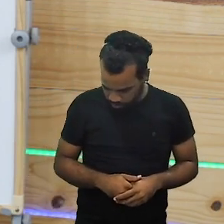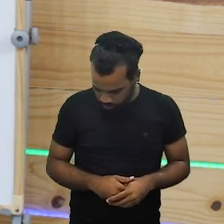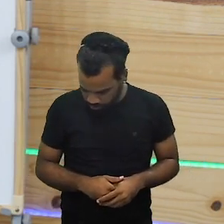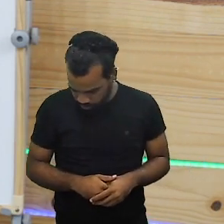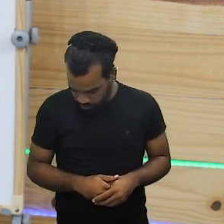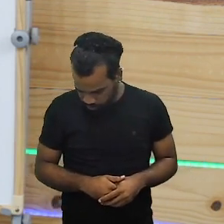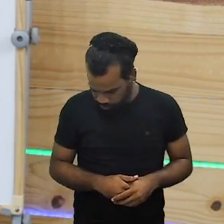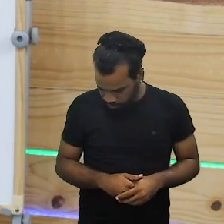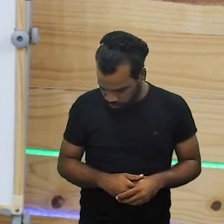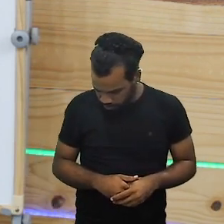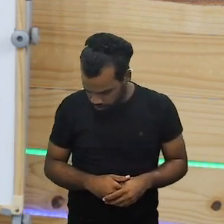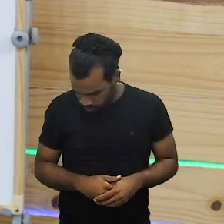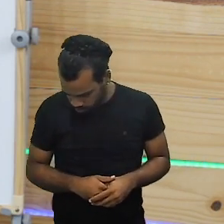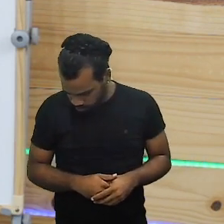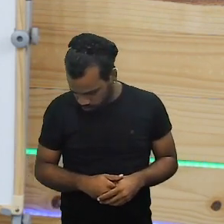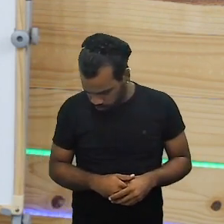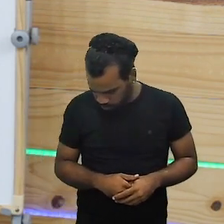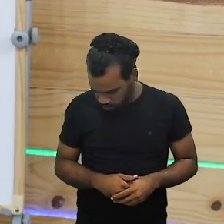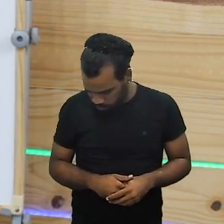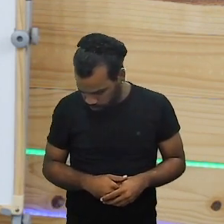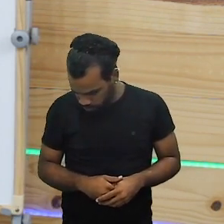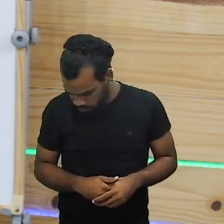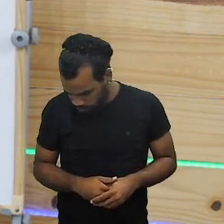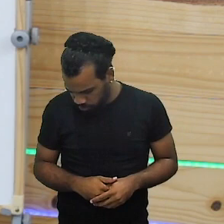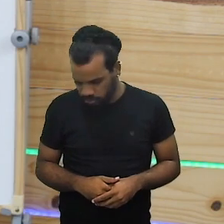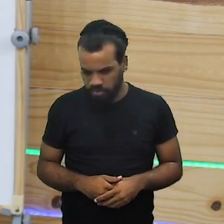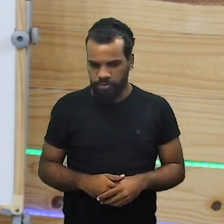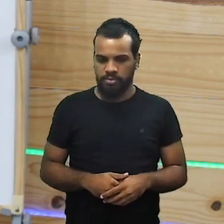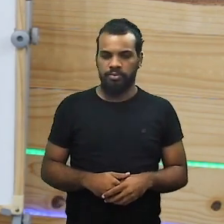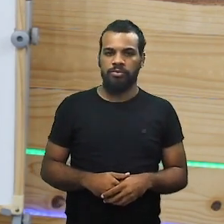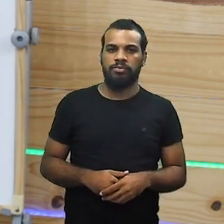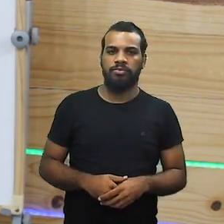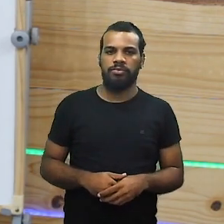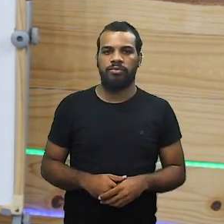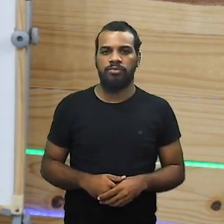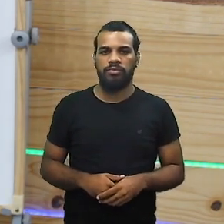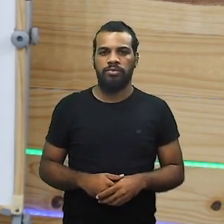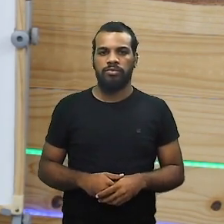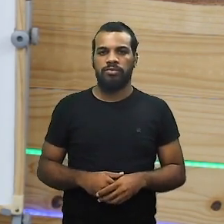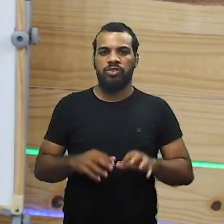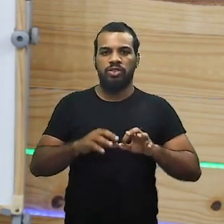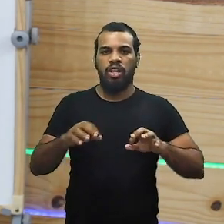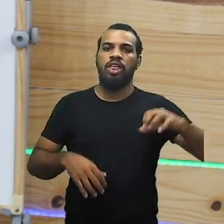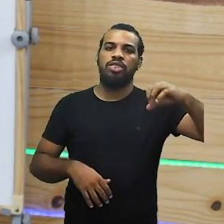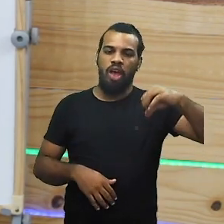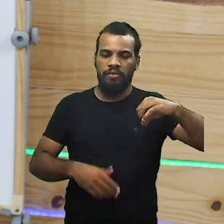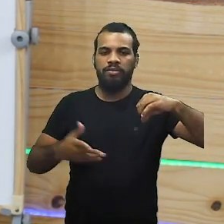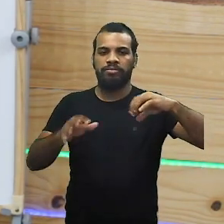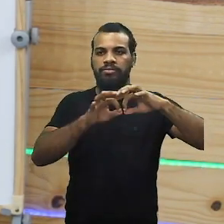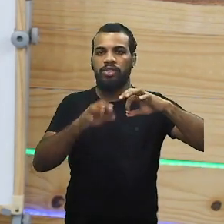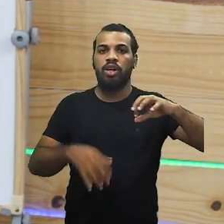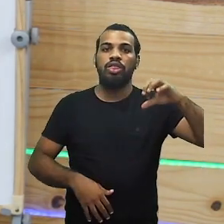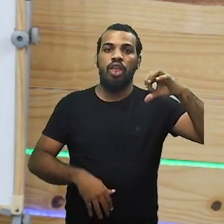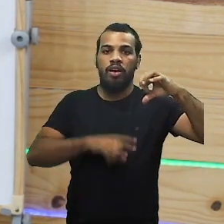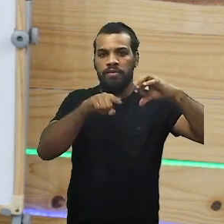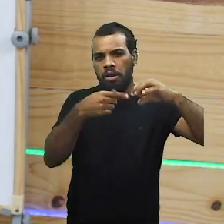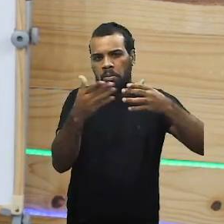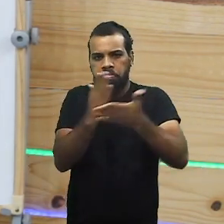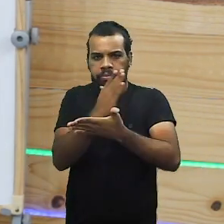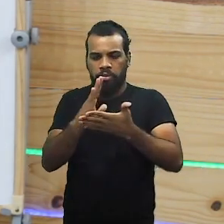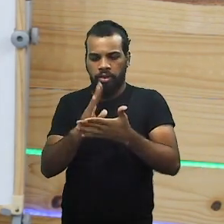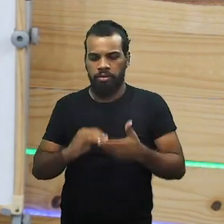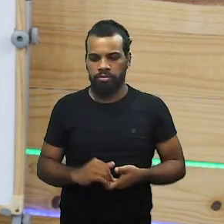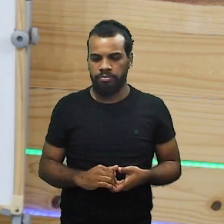entre o shopping e a UPE é de aproximadamente 9 no plano cartesiano. 9, alguma coisa, tá